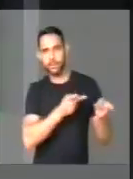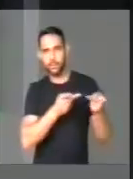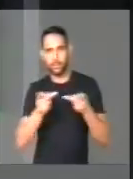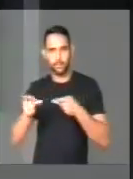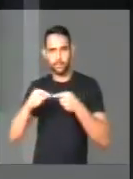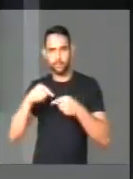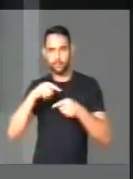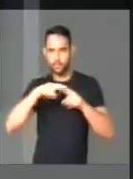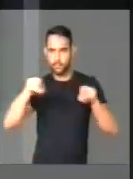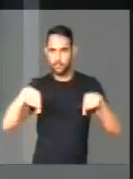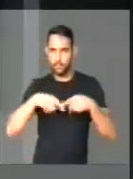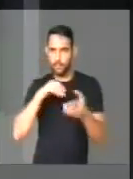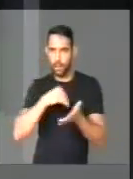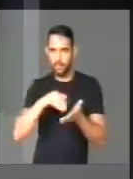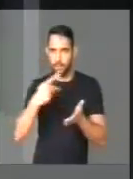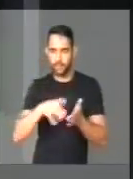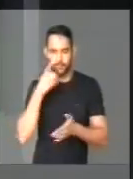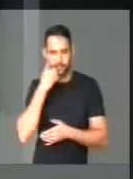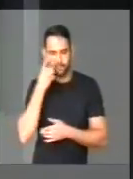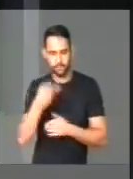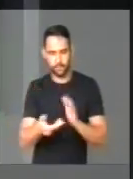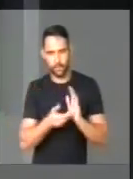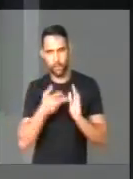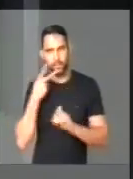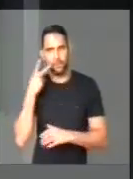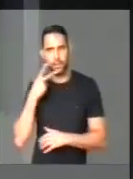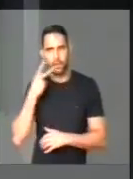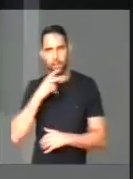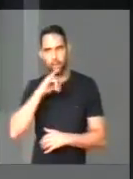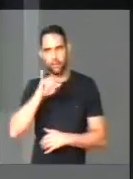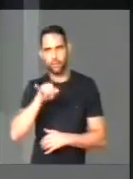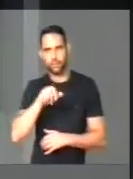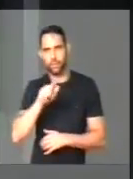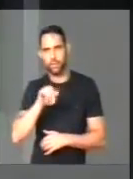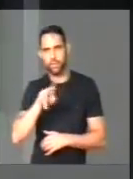gabinete, aqui na Câmara, o vereador